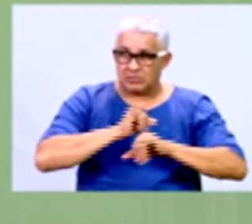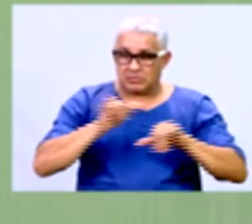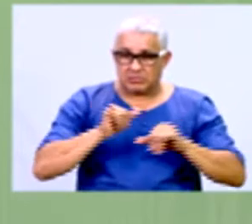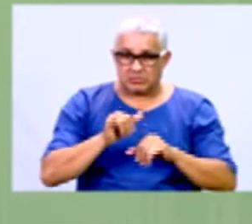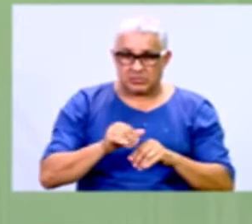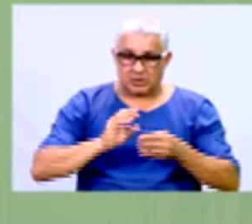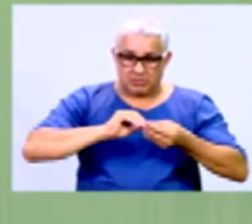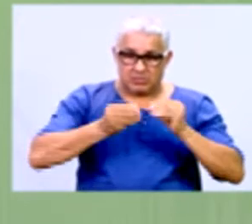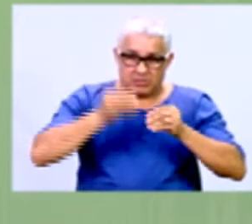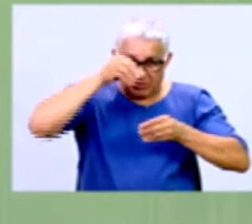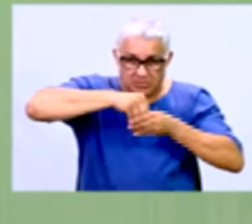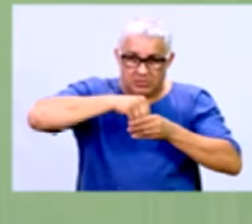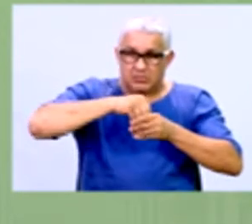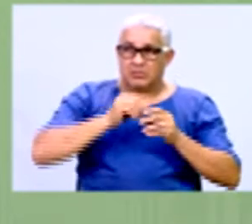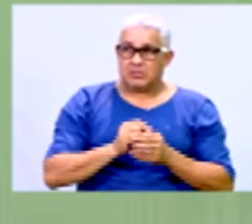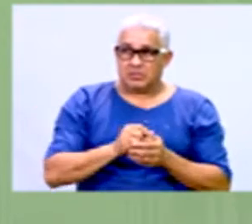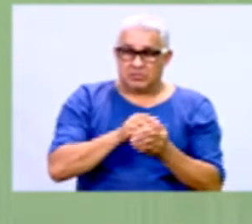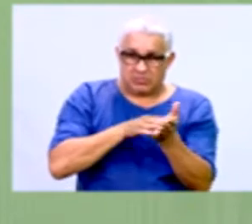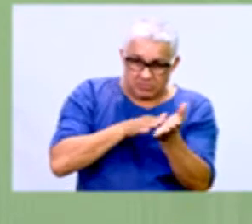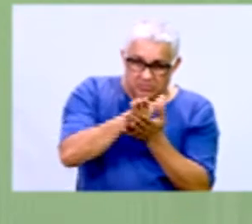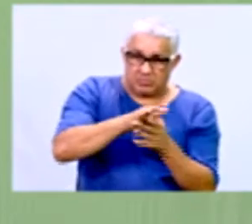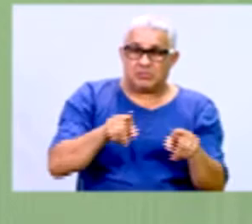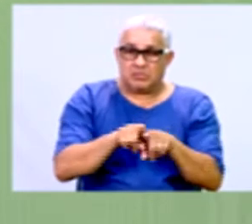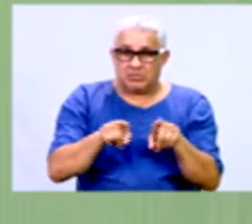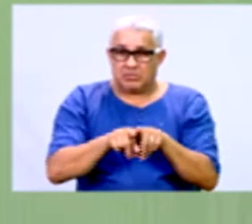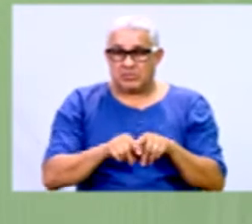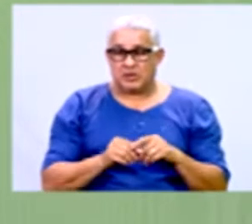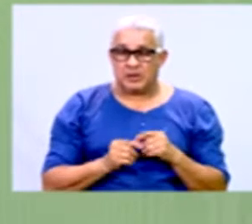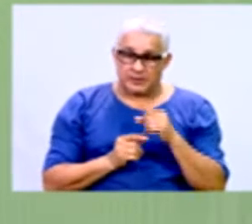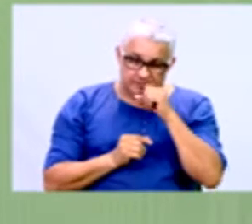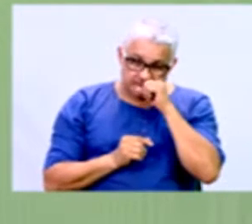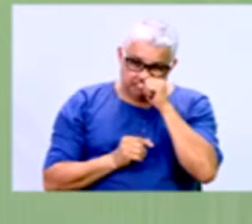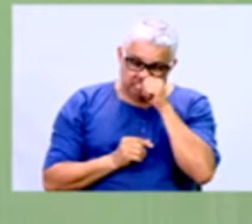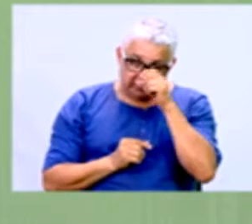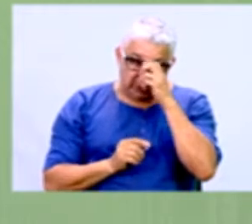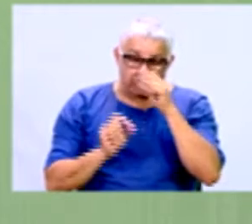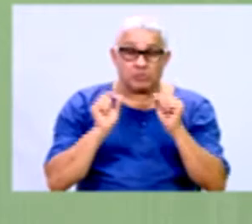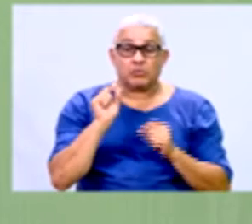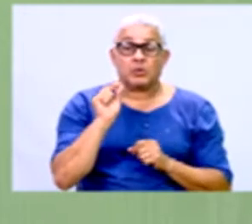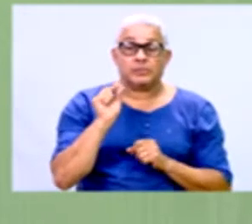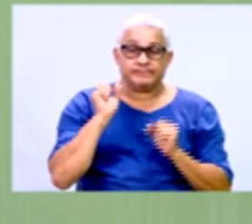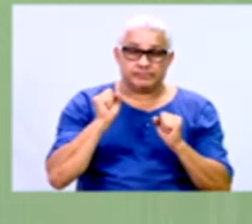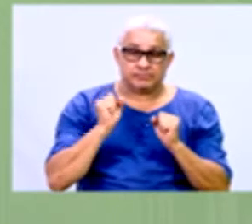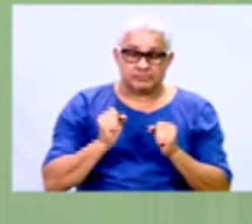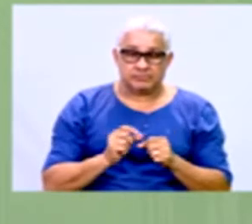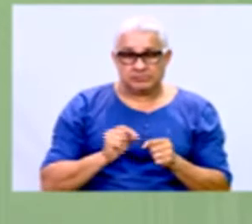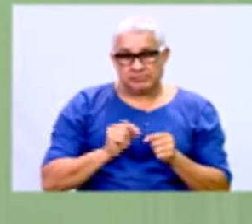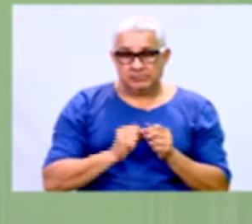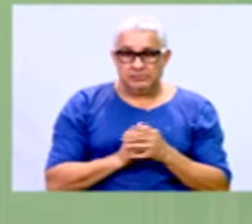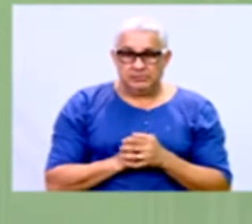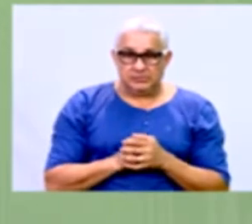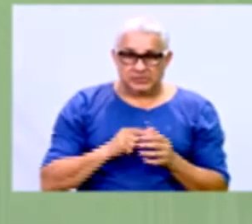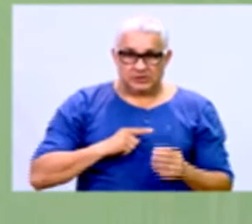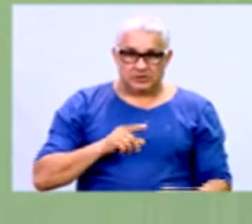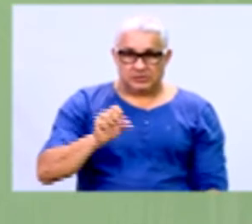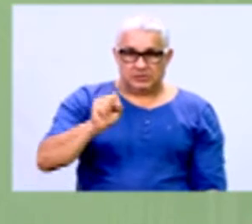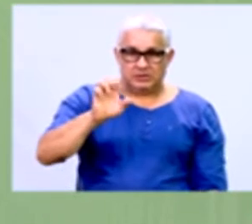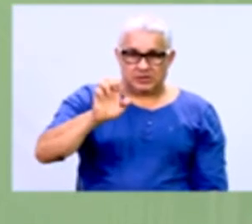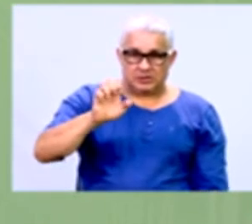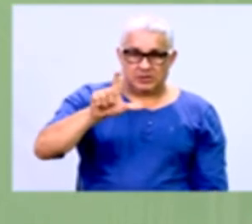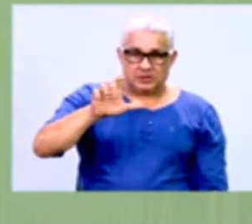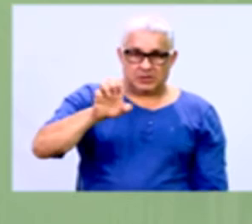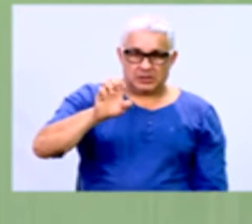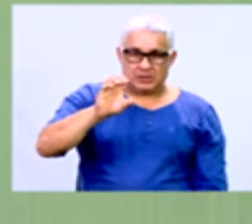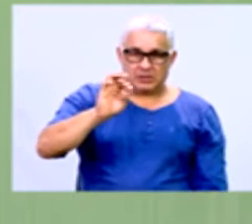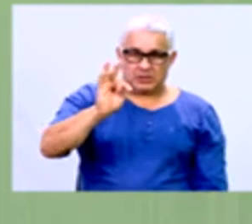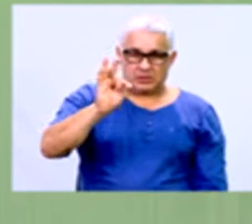banco de dados. Nesse caso, o que a gente poderia fazer? Quando a gente utiliza um select